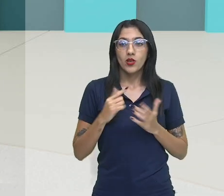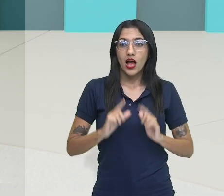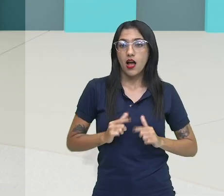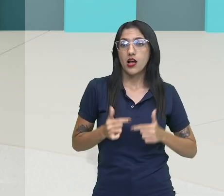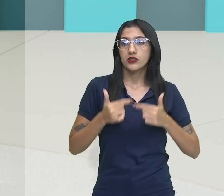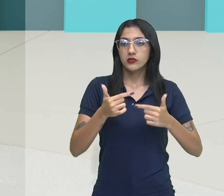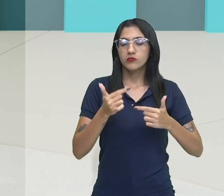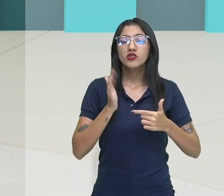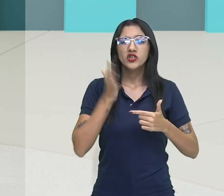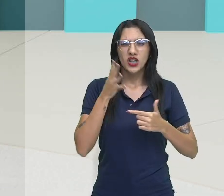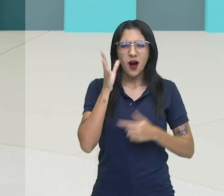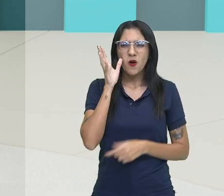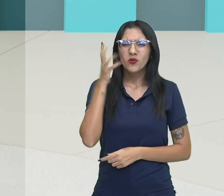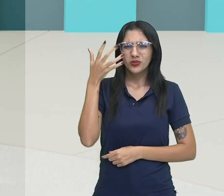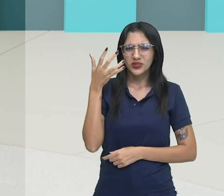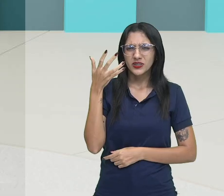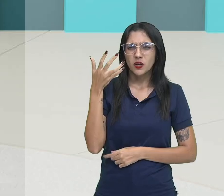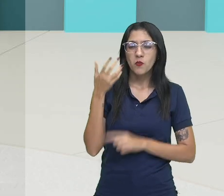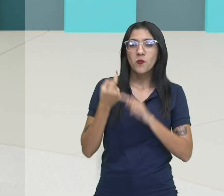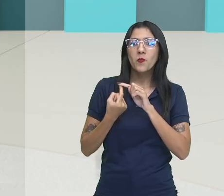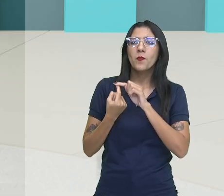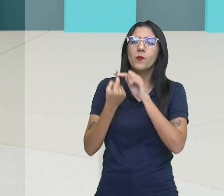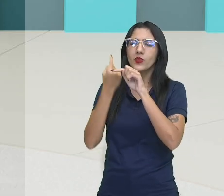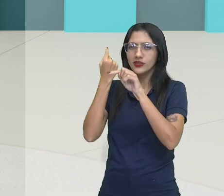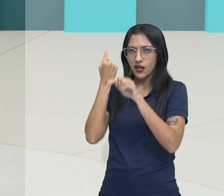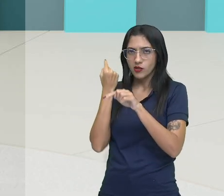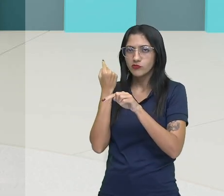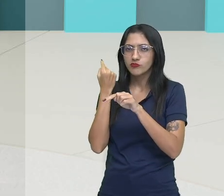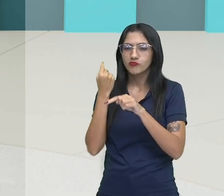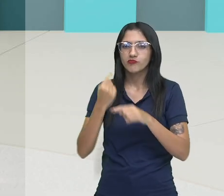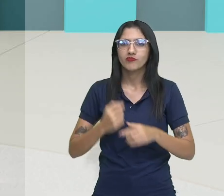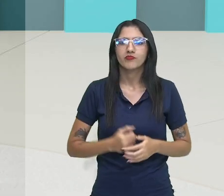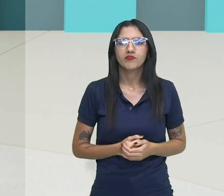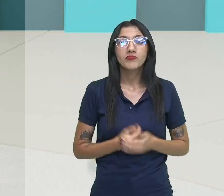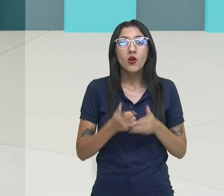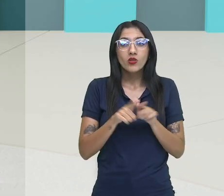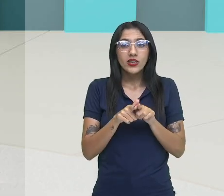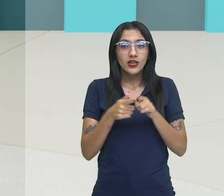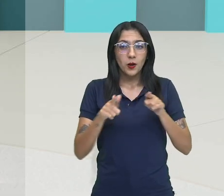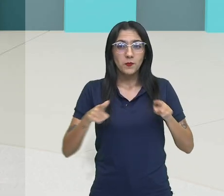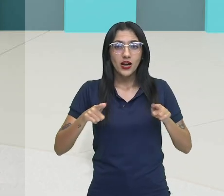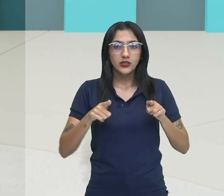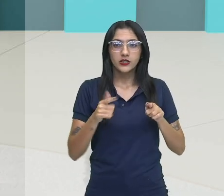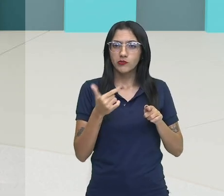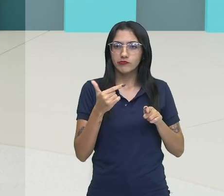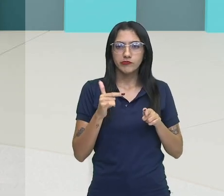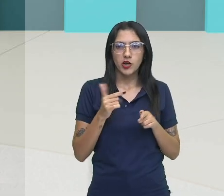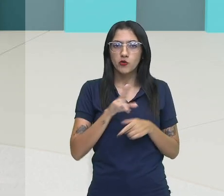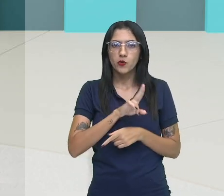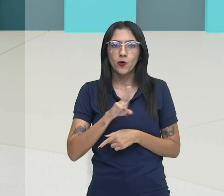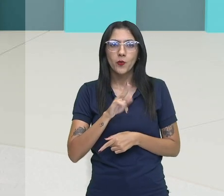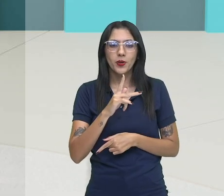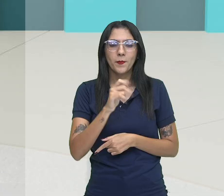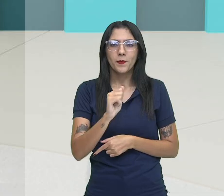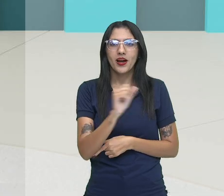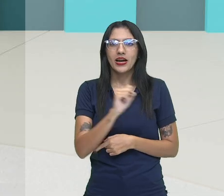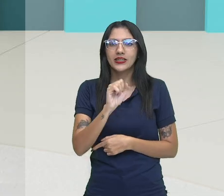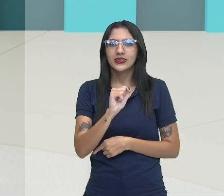elas já aconteceram, aí vai ser passado. Na gramática, não se chama de passado, se chama